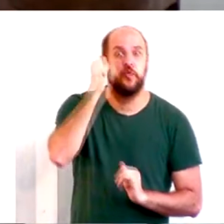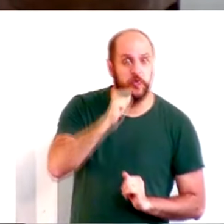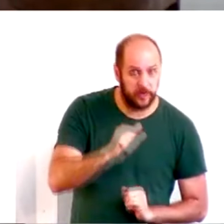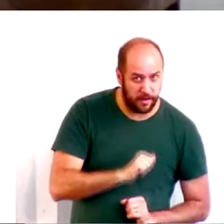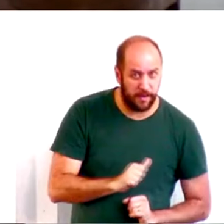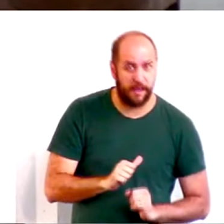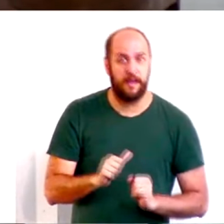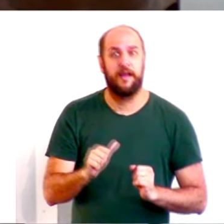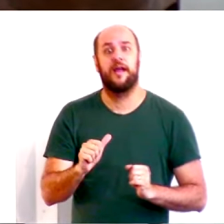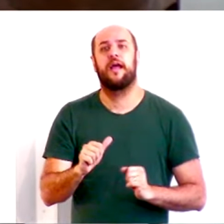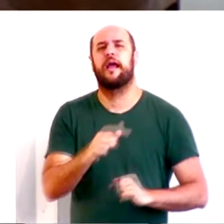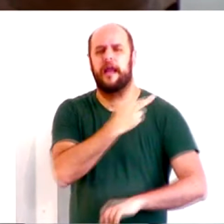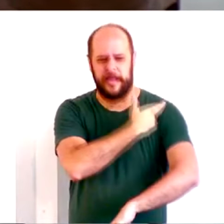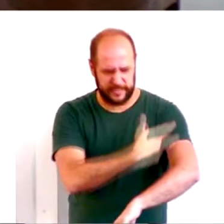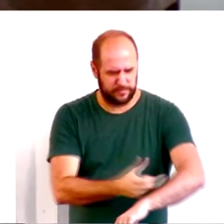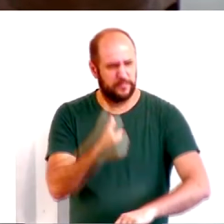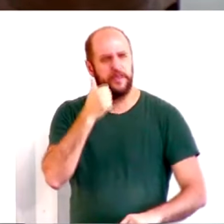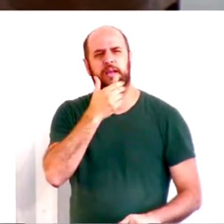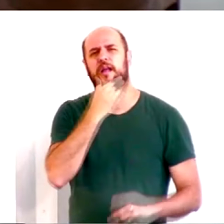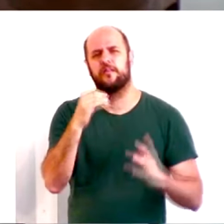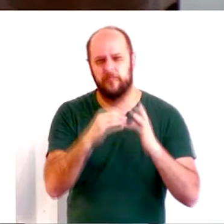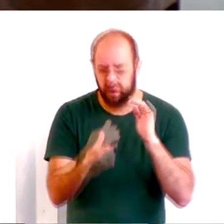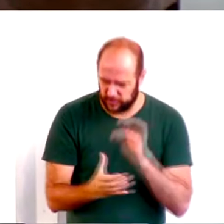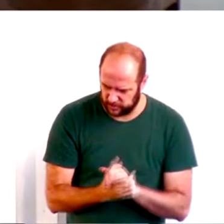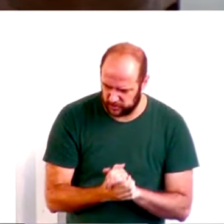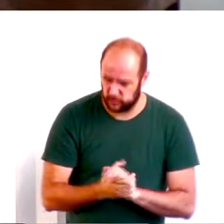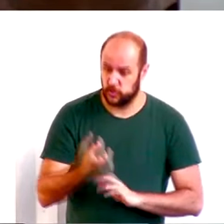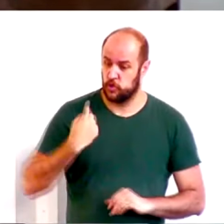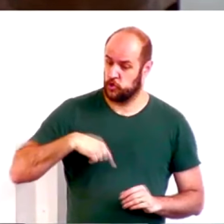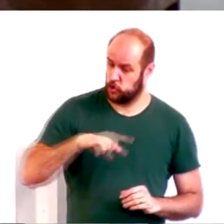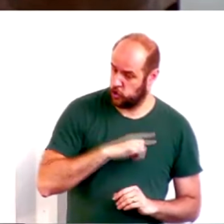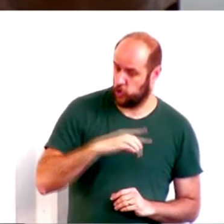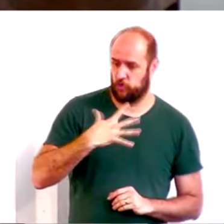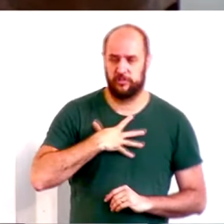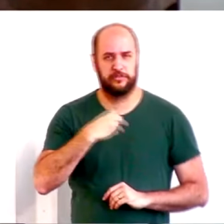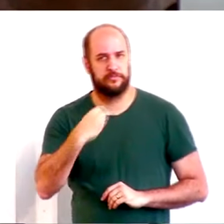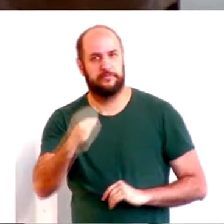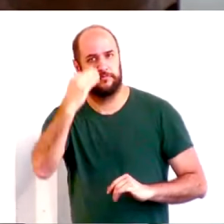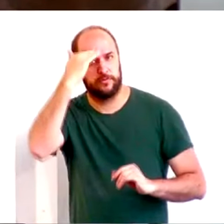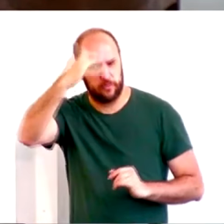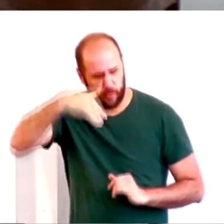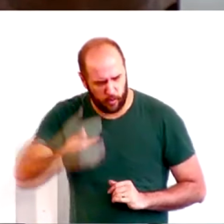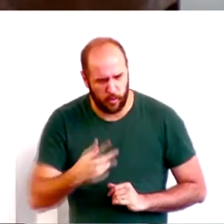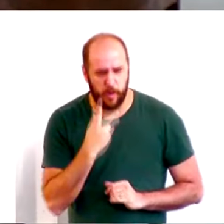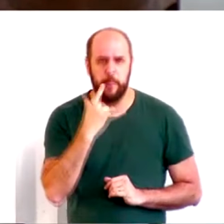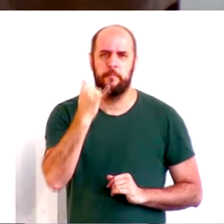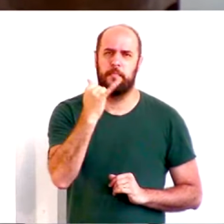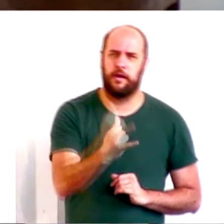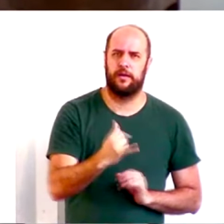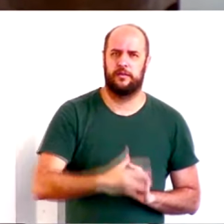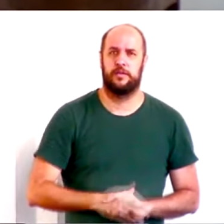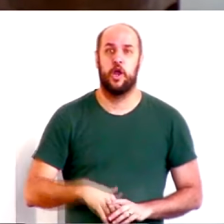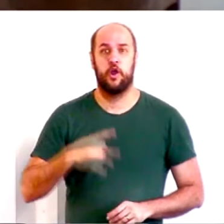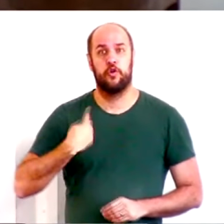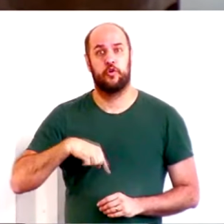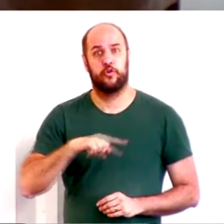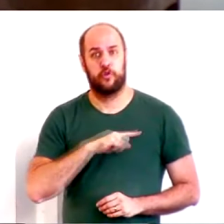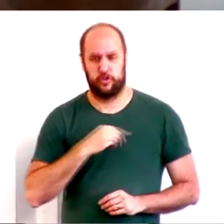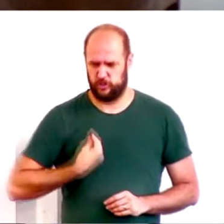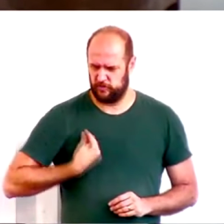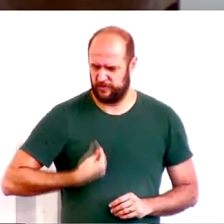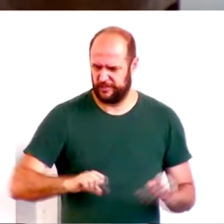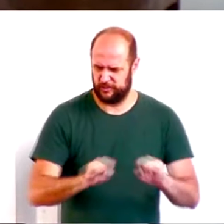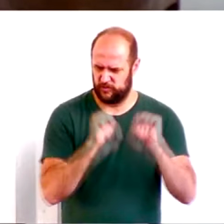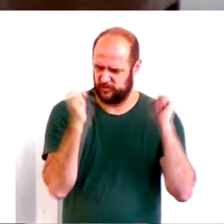respeitamos os nossos maridos nós que somos os filhos honramos aos nossos pais nós que vivemos em